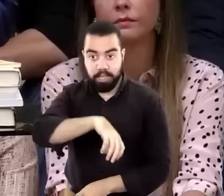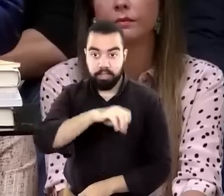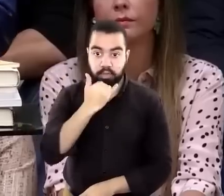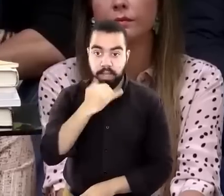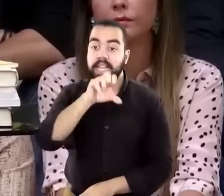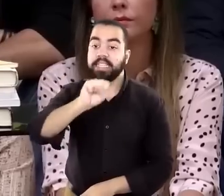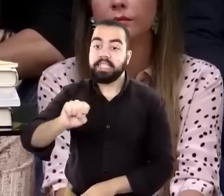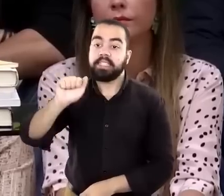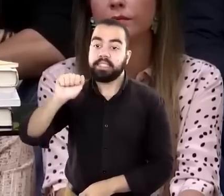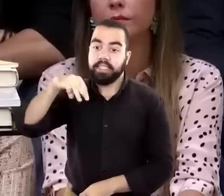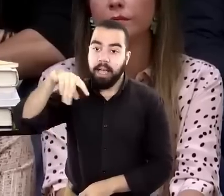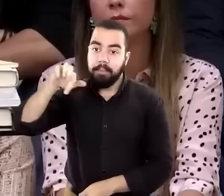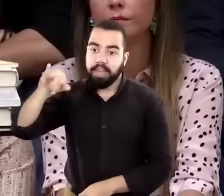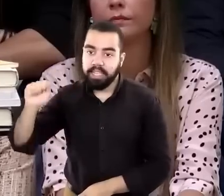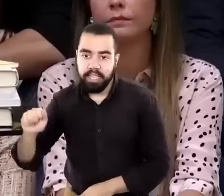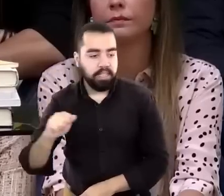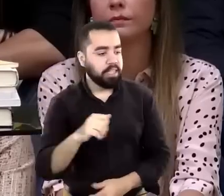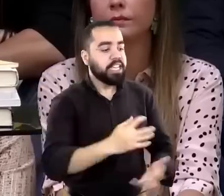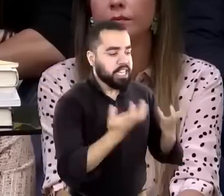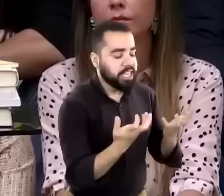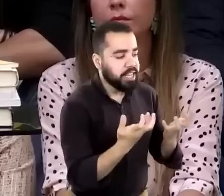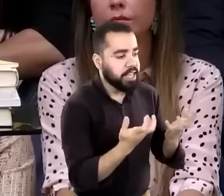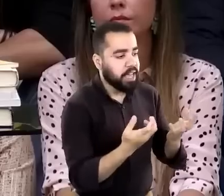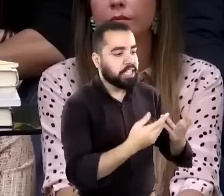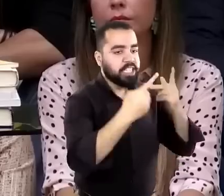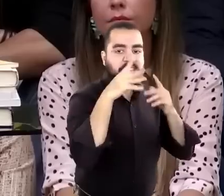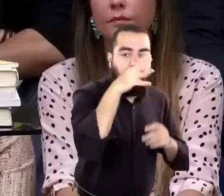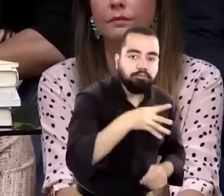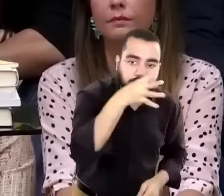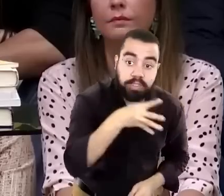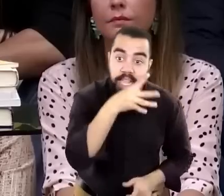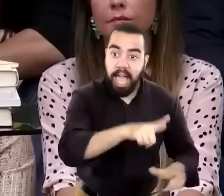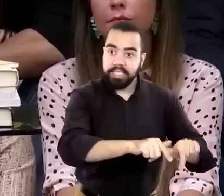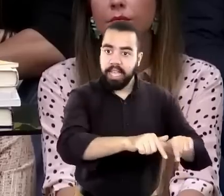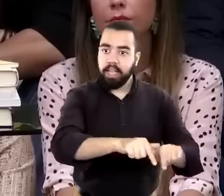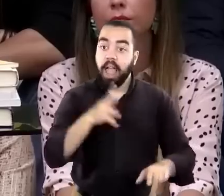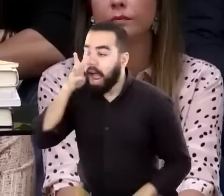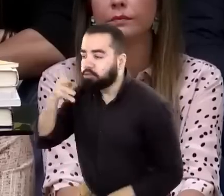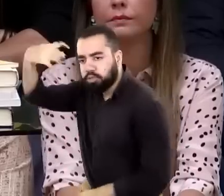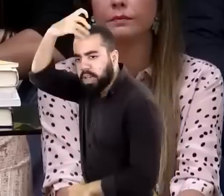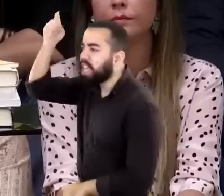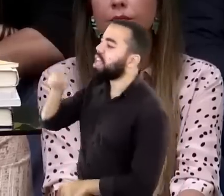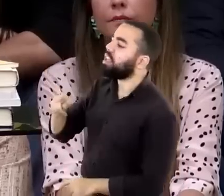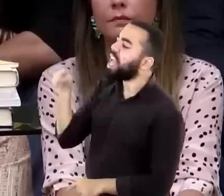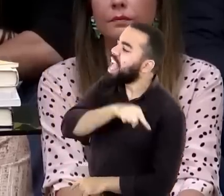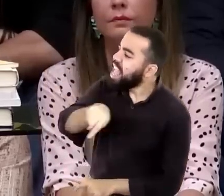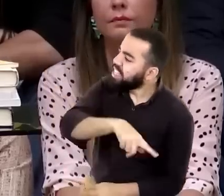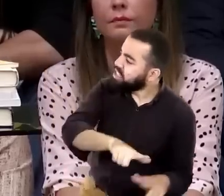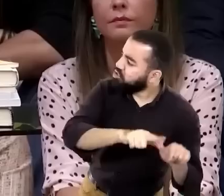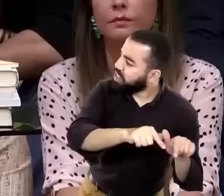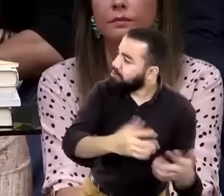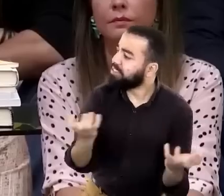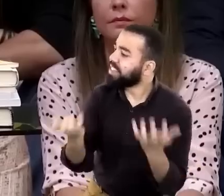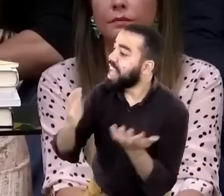Medo-Persa, dizendo: esses judeus têm más intenções, eles querem conspirar contra o reino. E então houve um embargo